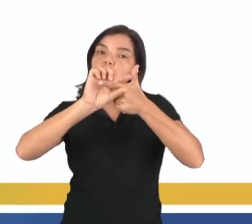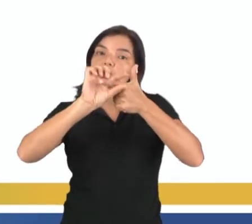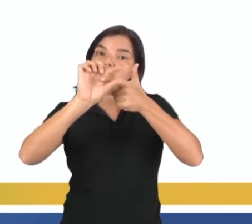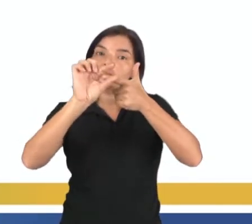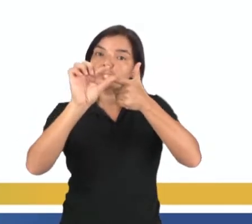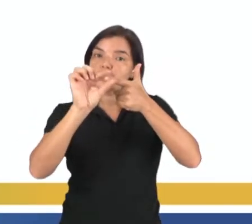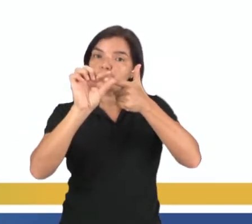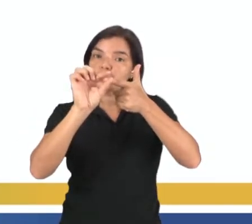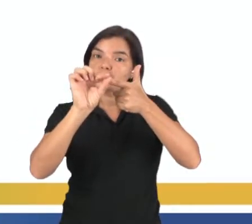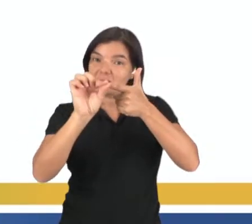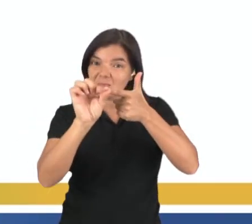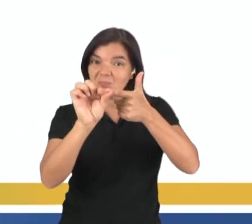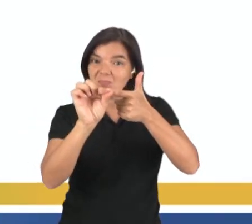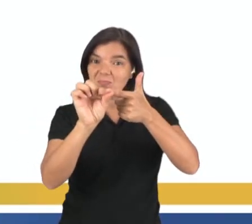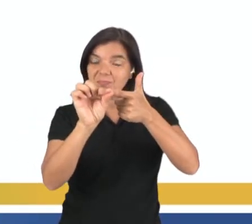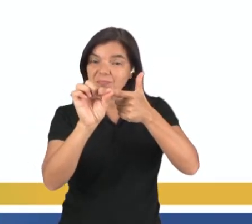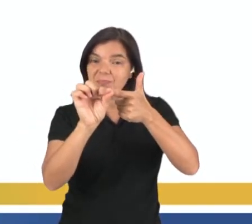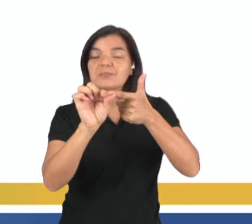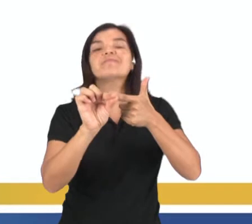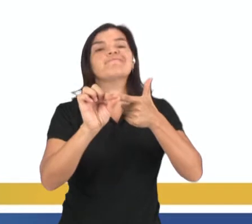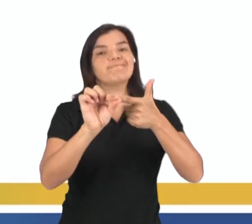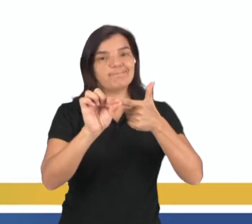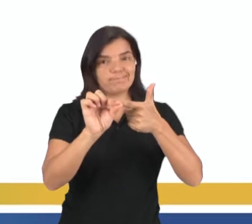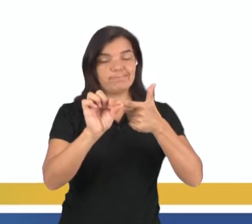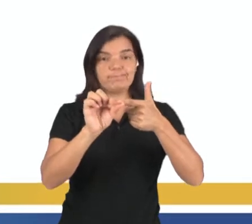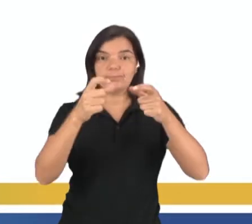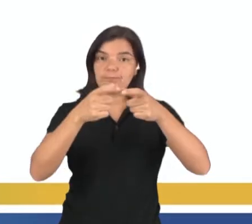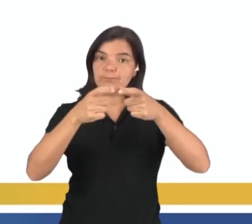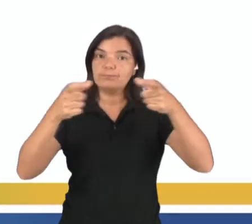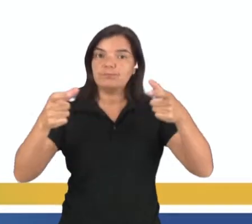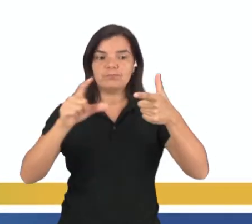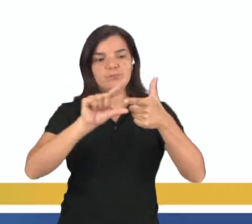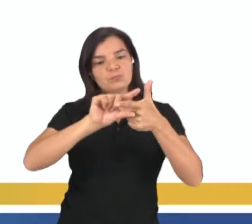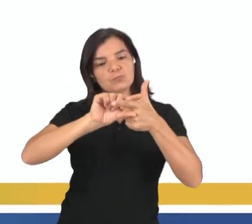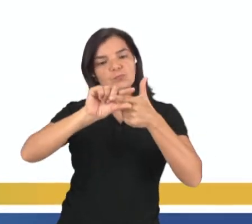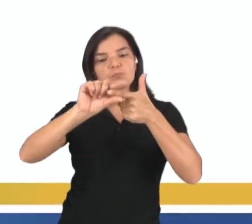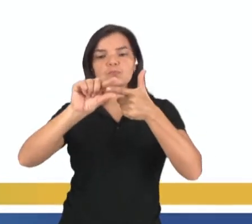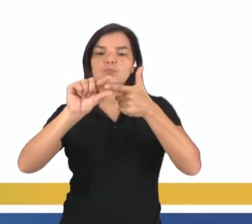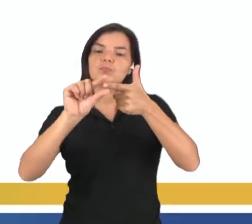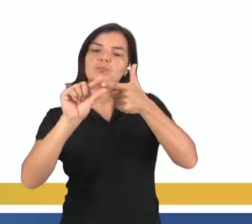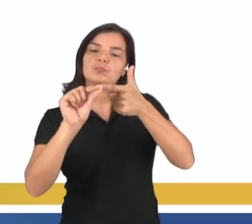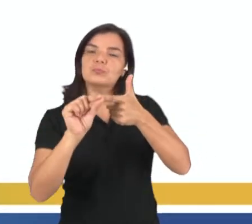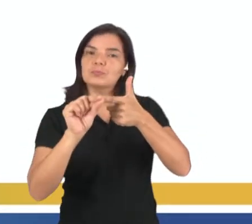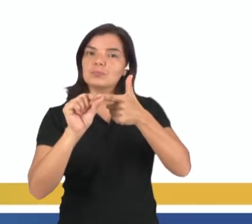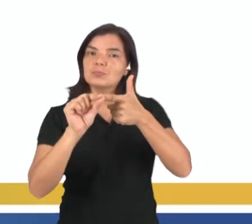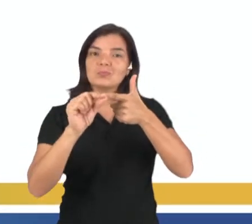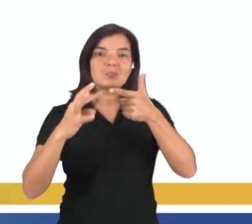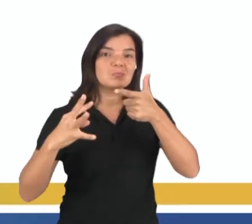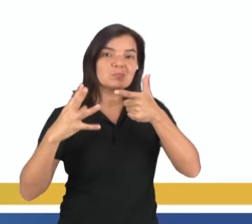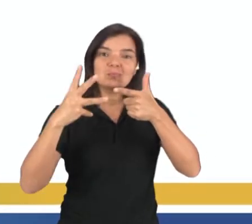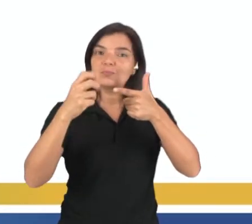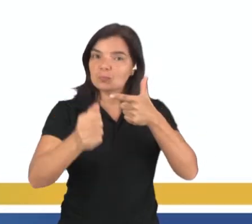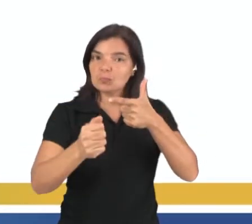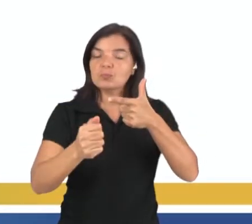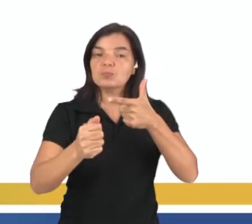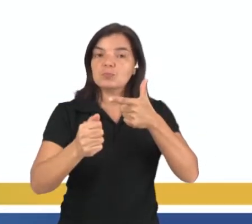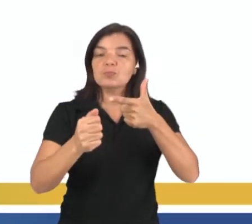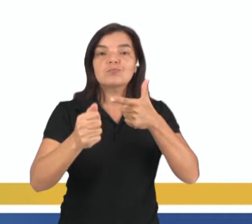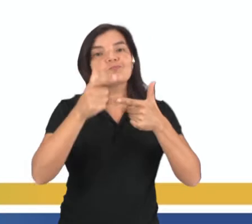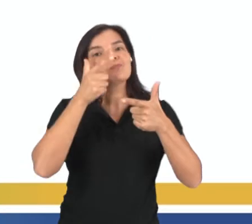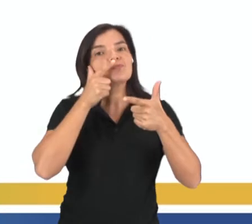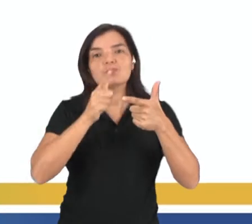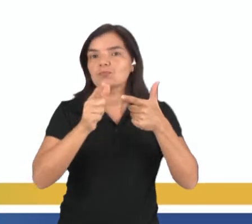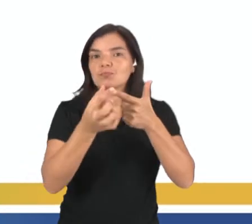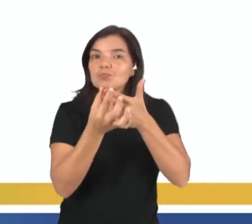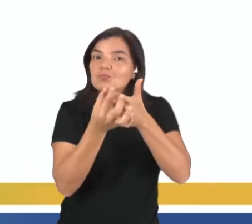esse prepúcio, ele é muito maior e ele fica cobrindo inteiramente a glande e não